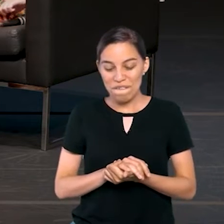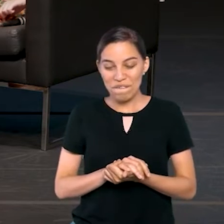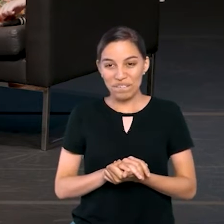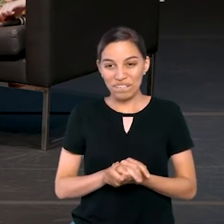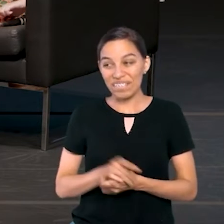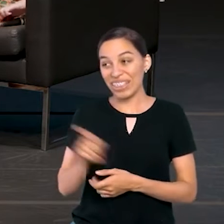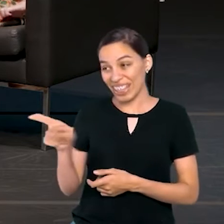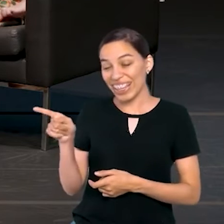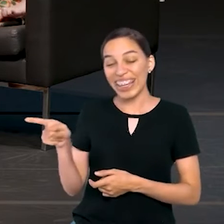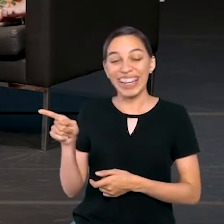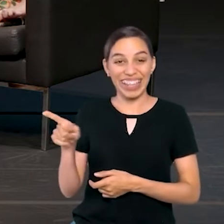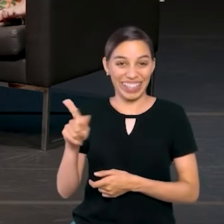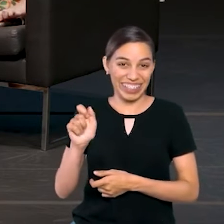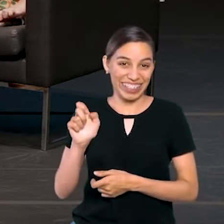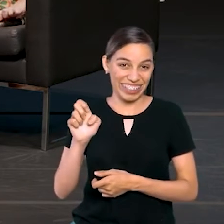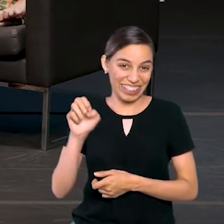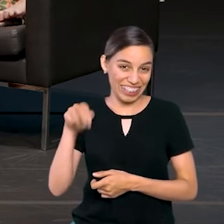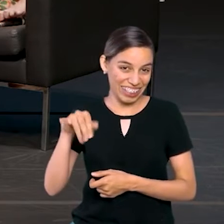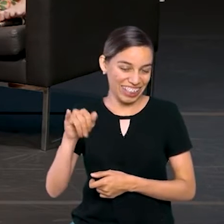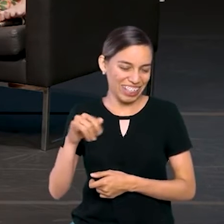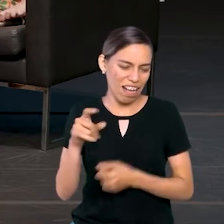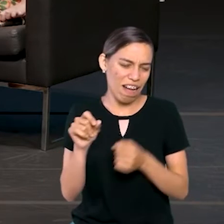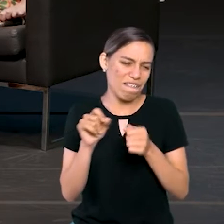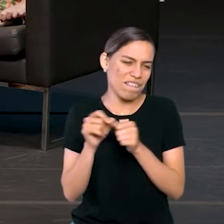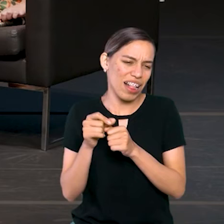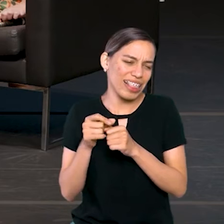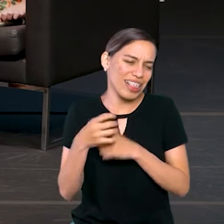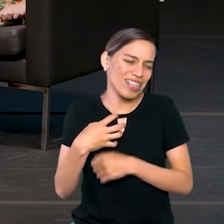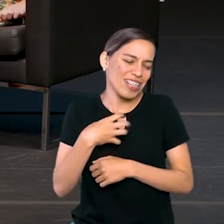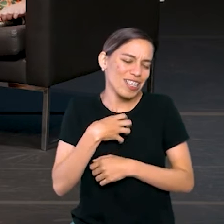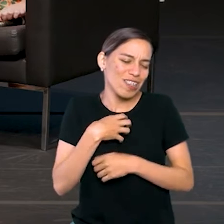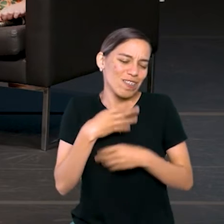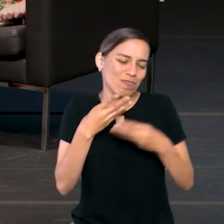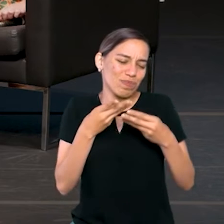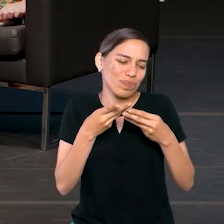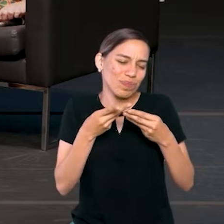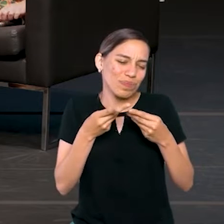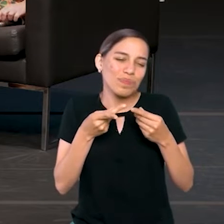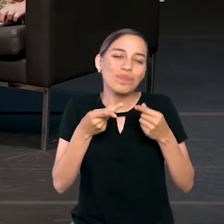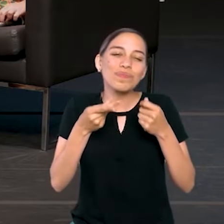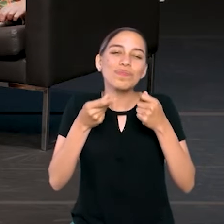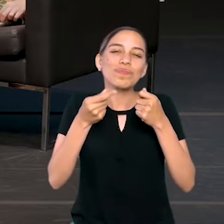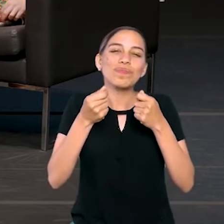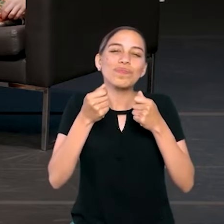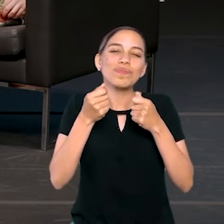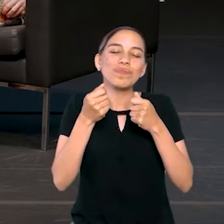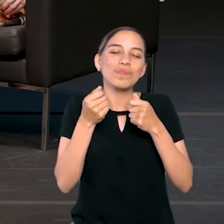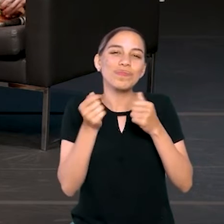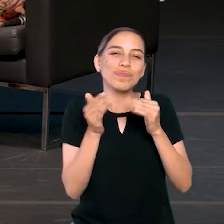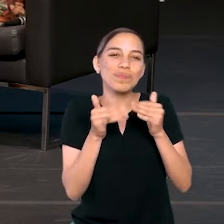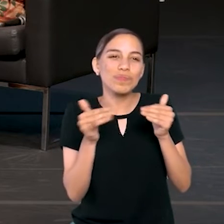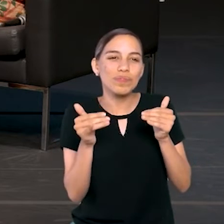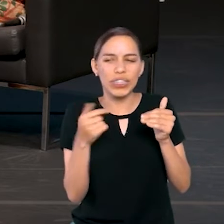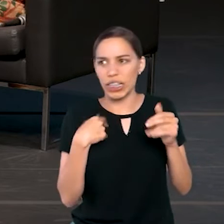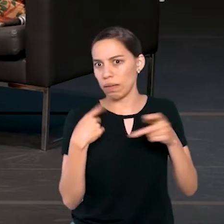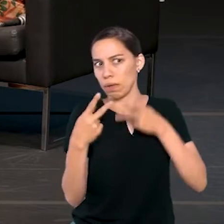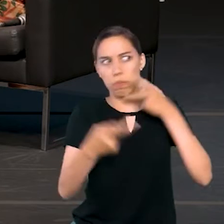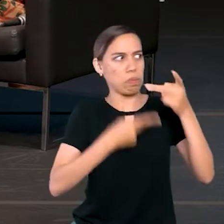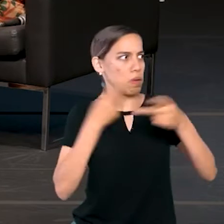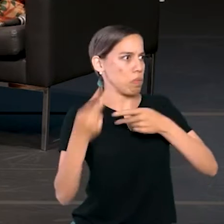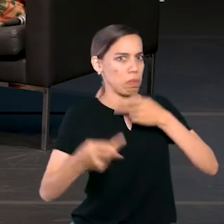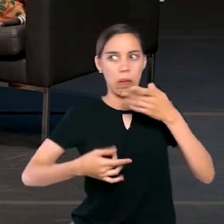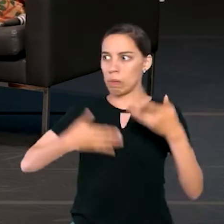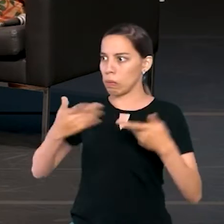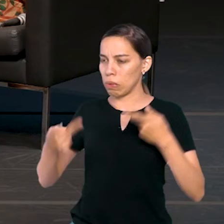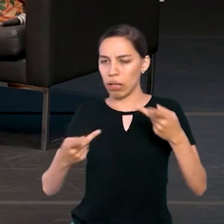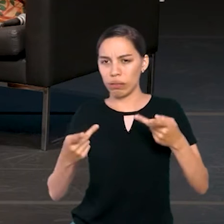a Geni, ela fala com uma delicadeza, assim, eu faço esse barulho todo perto